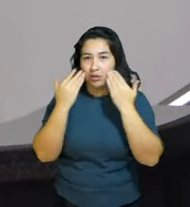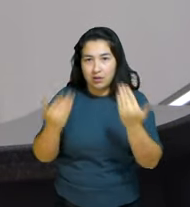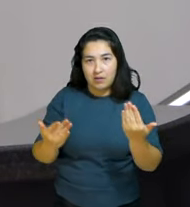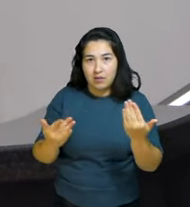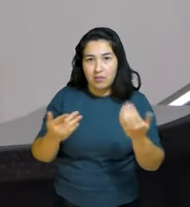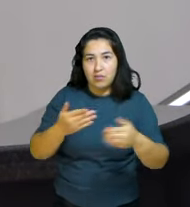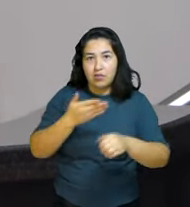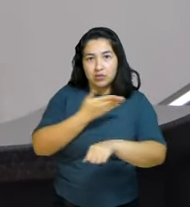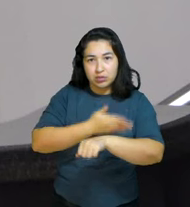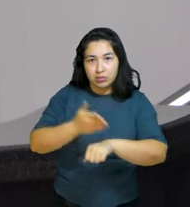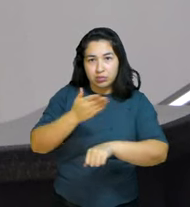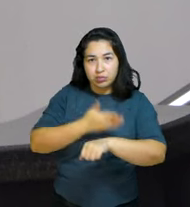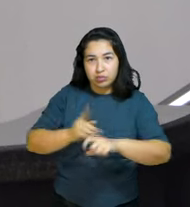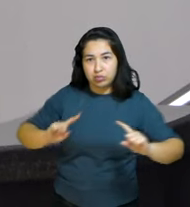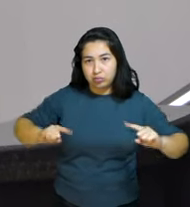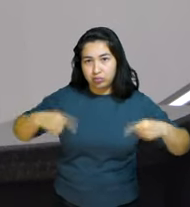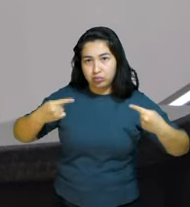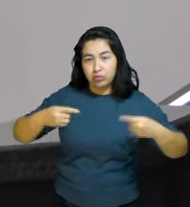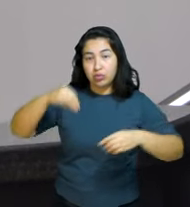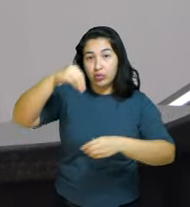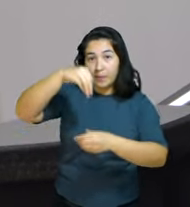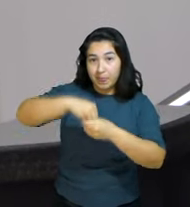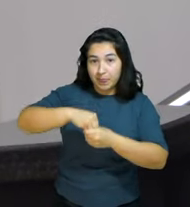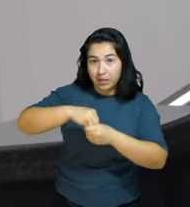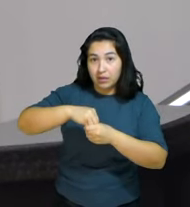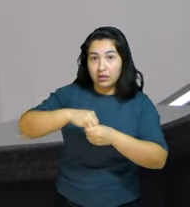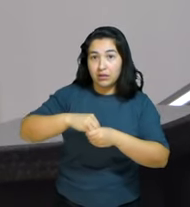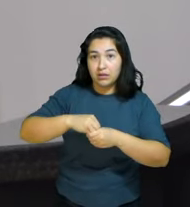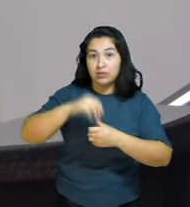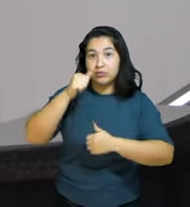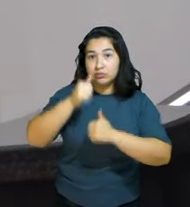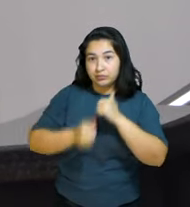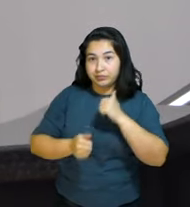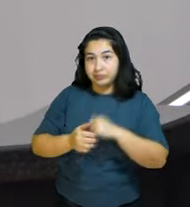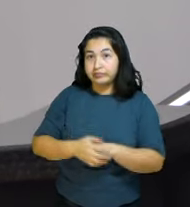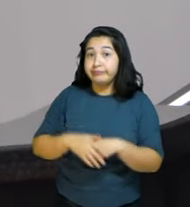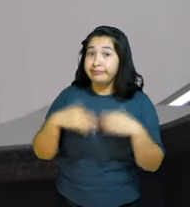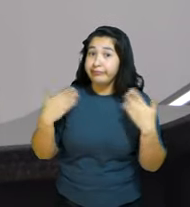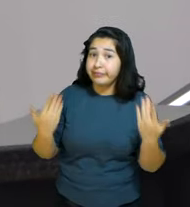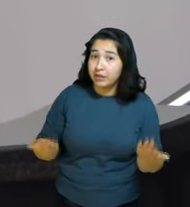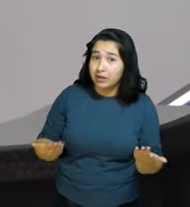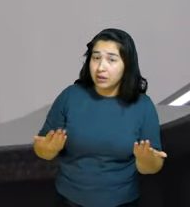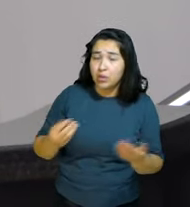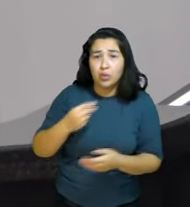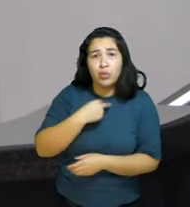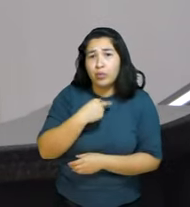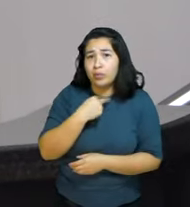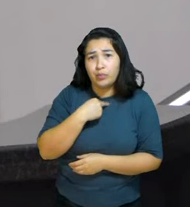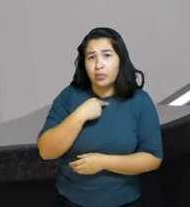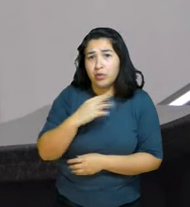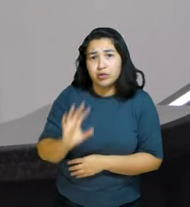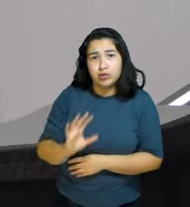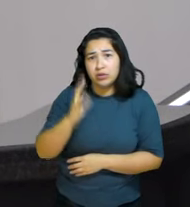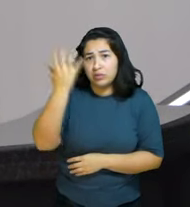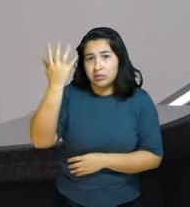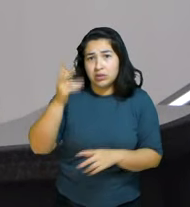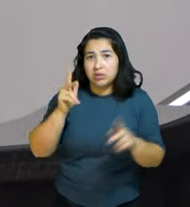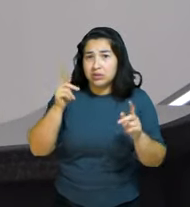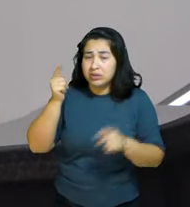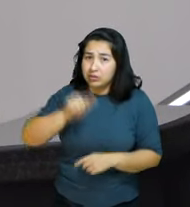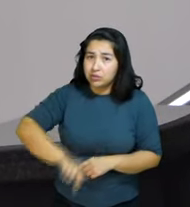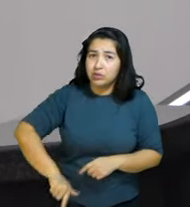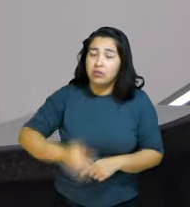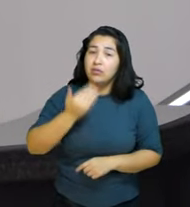de diversos profissionais dentro dos jogos e dos atletas também. Então, para que isso não venha a acontecer, Fernando, solicitar